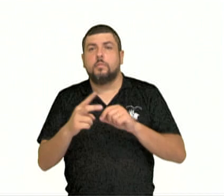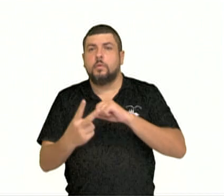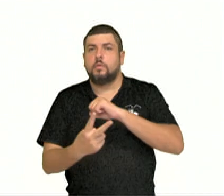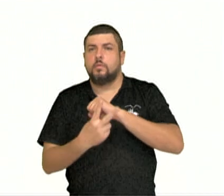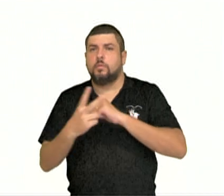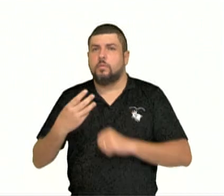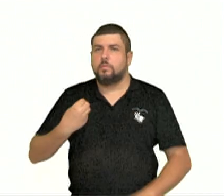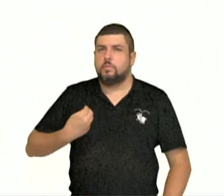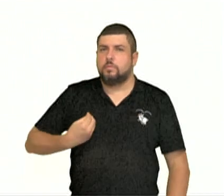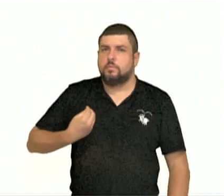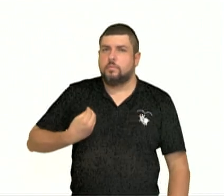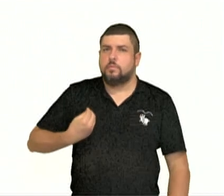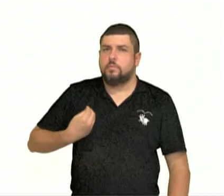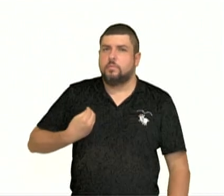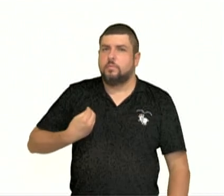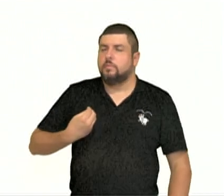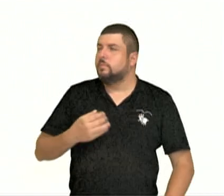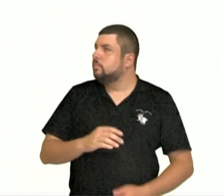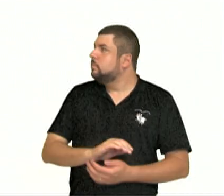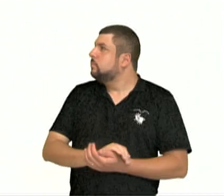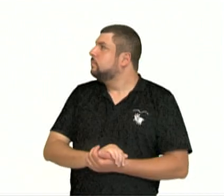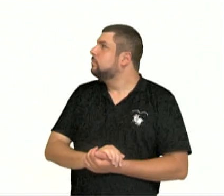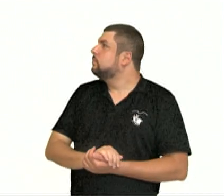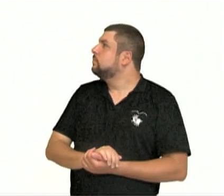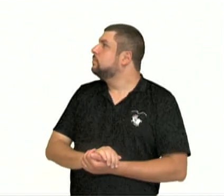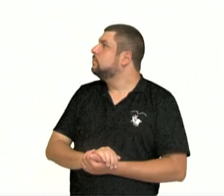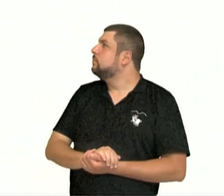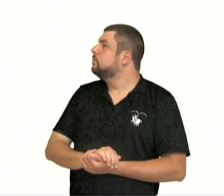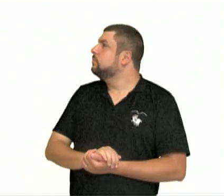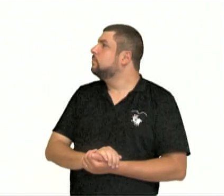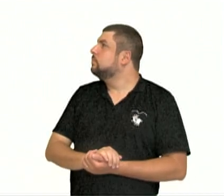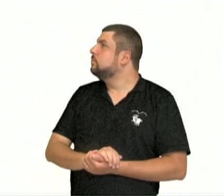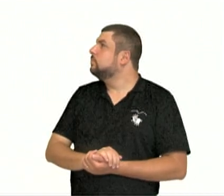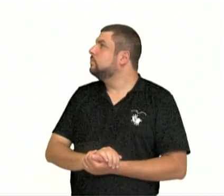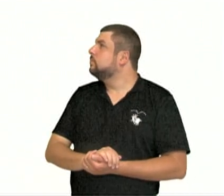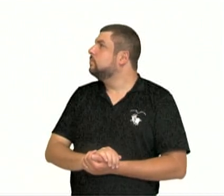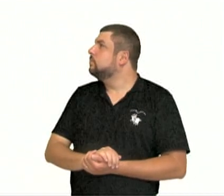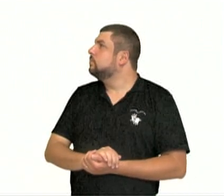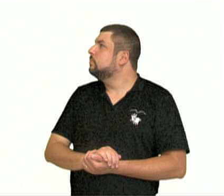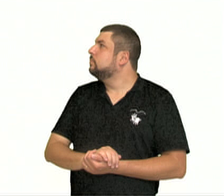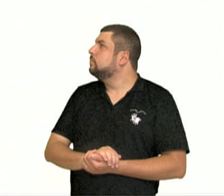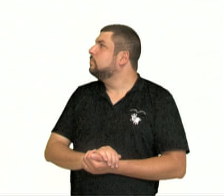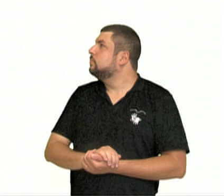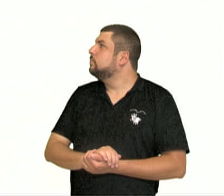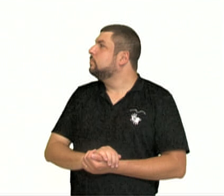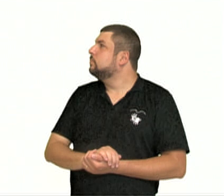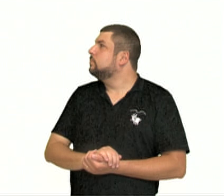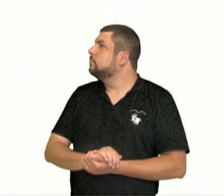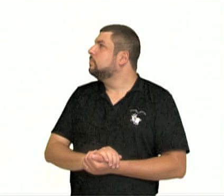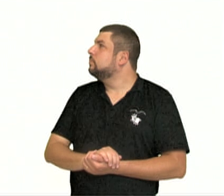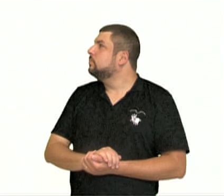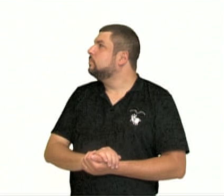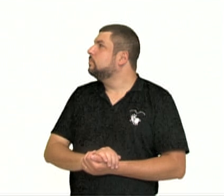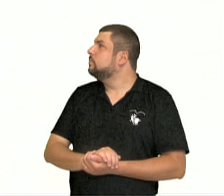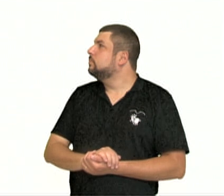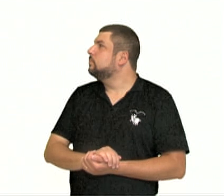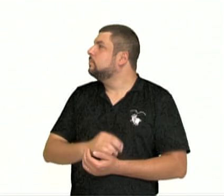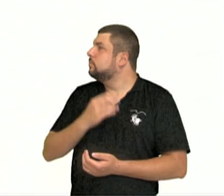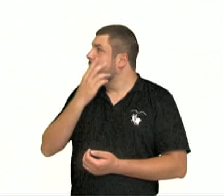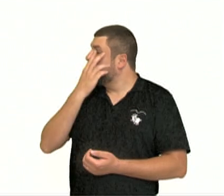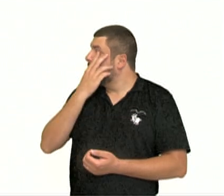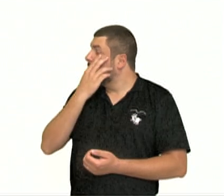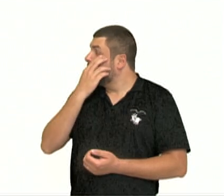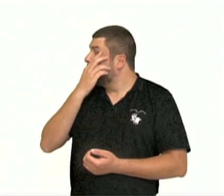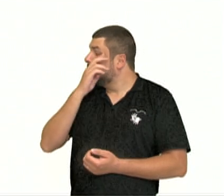vivir, o imperativo negativo do verbo vivir se queda assim. No vivas, para tu, no viva,